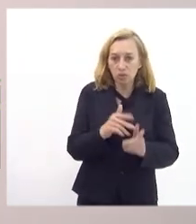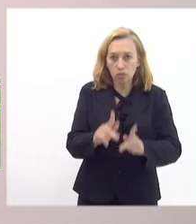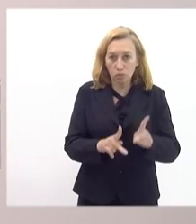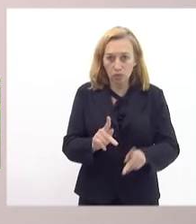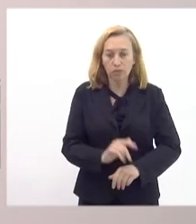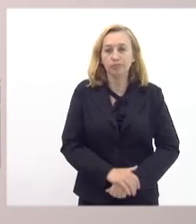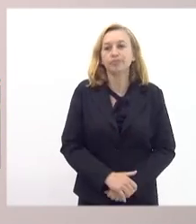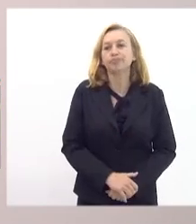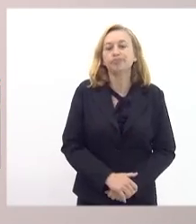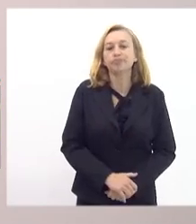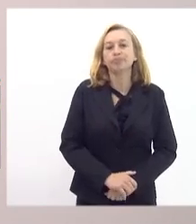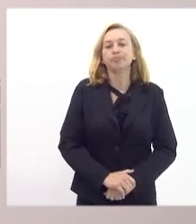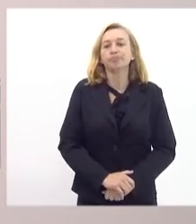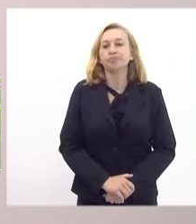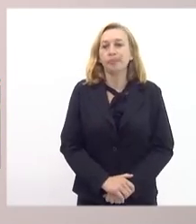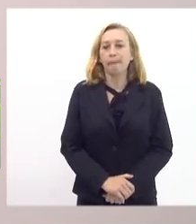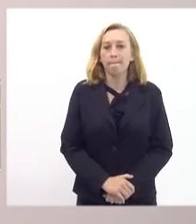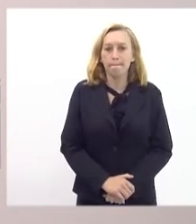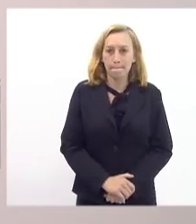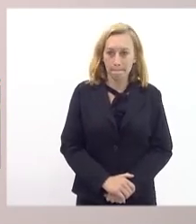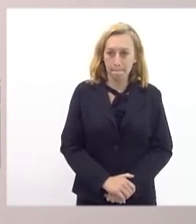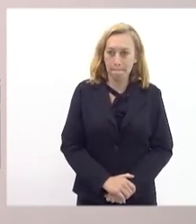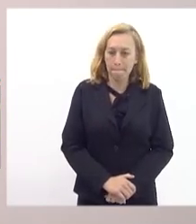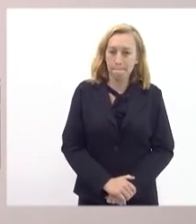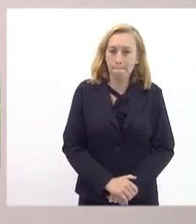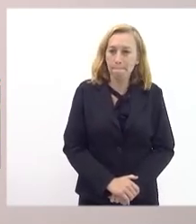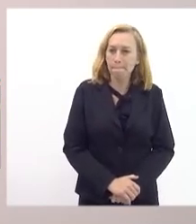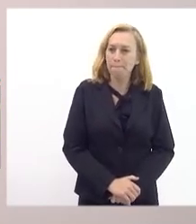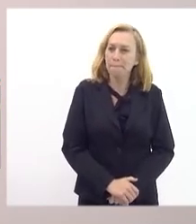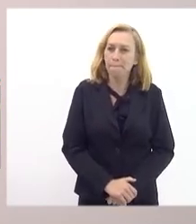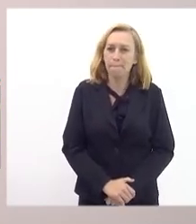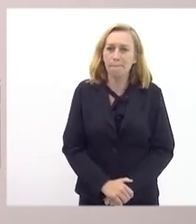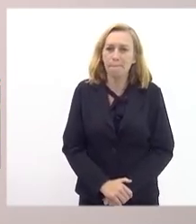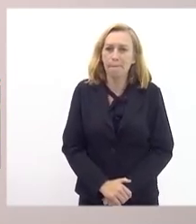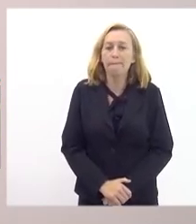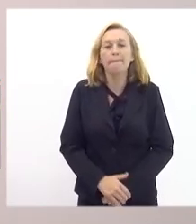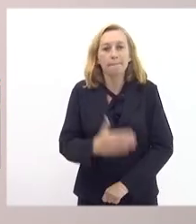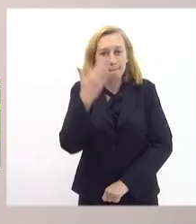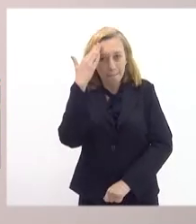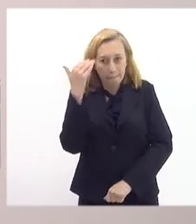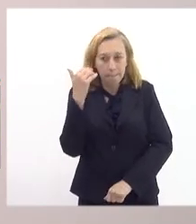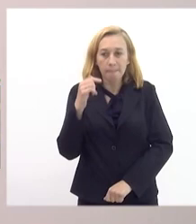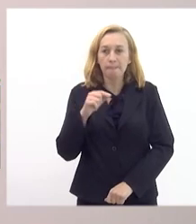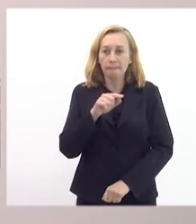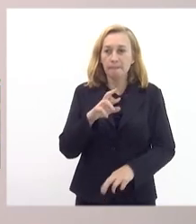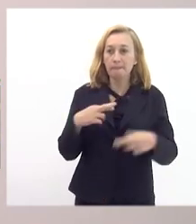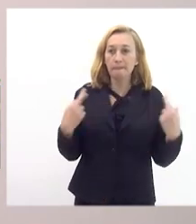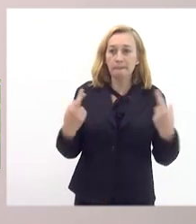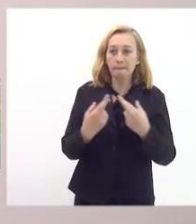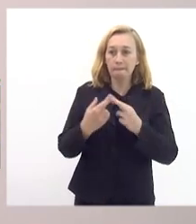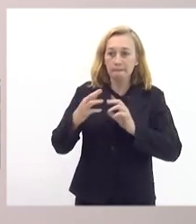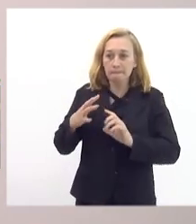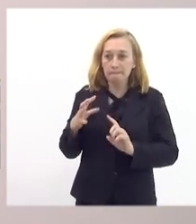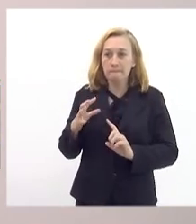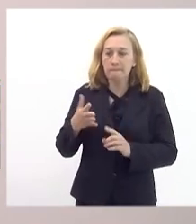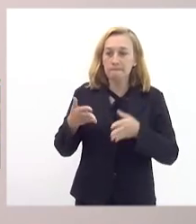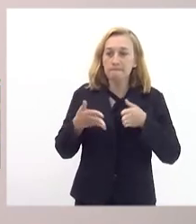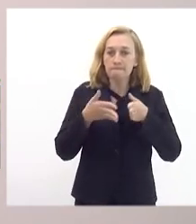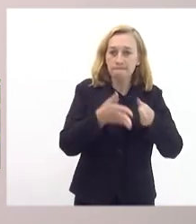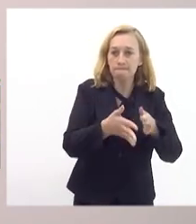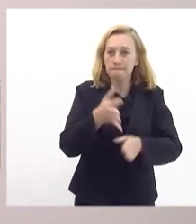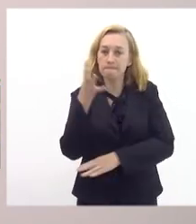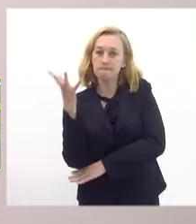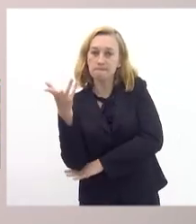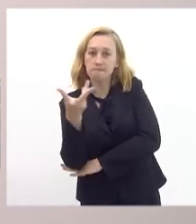pontos né a gente a gente sabe que essa queima audiência que tem um enfoque ambiental